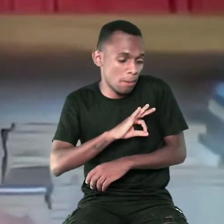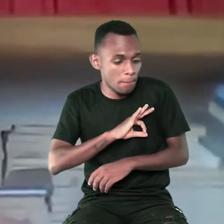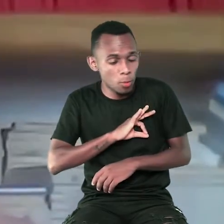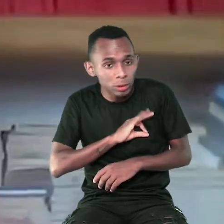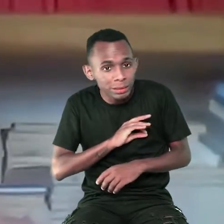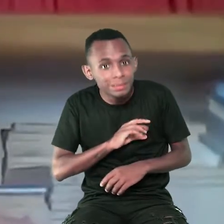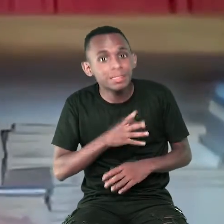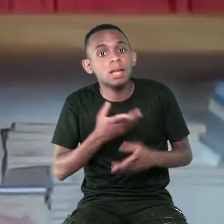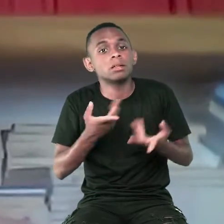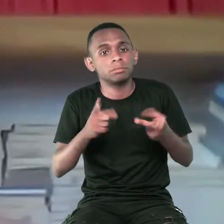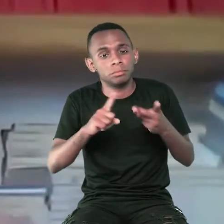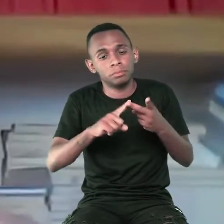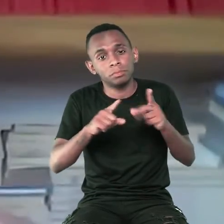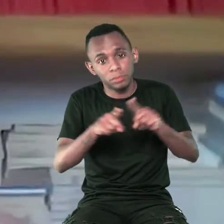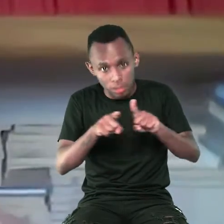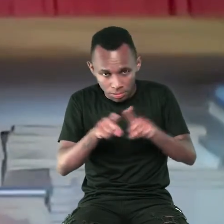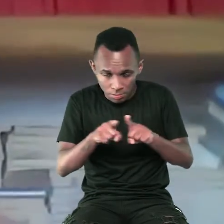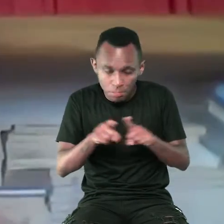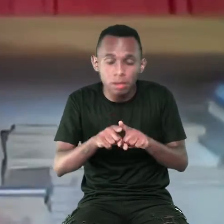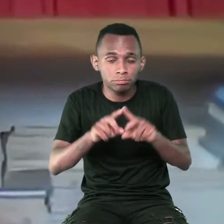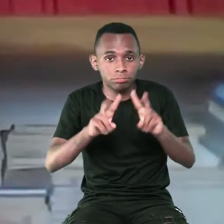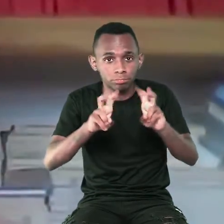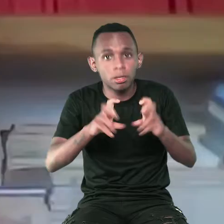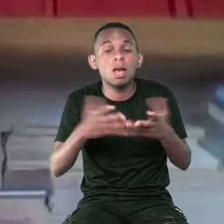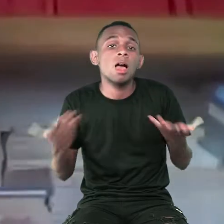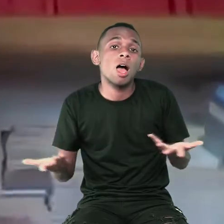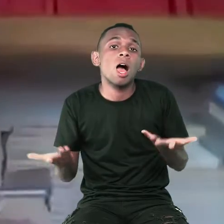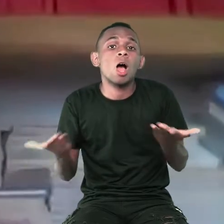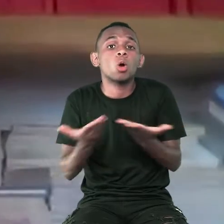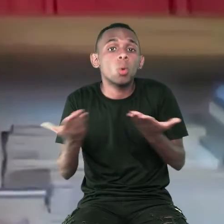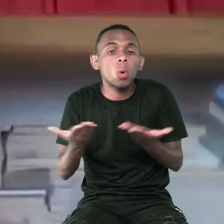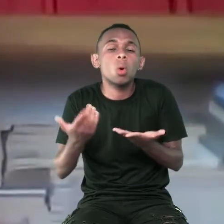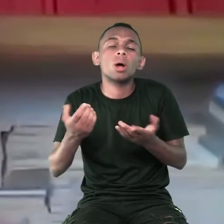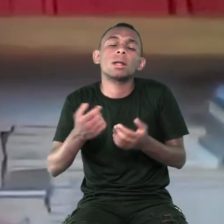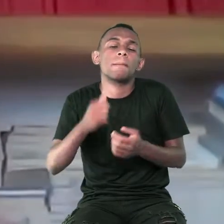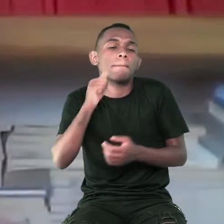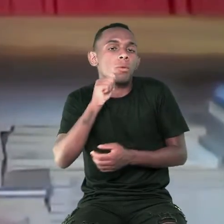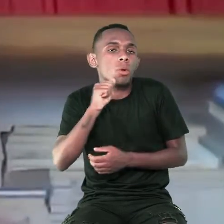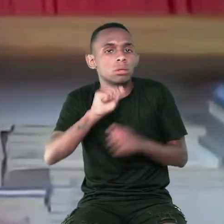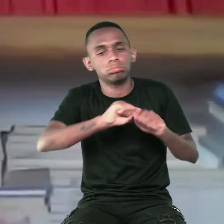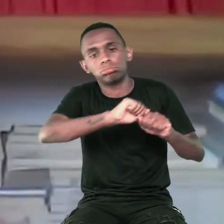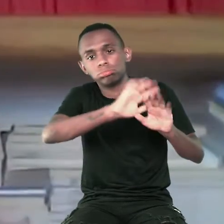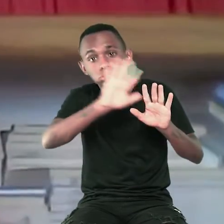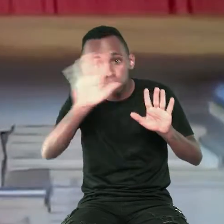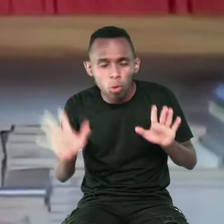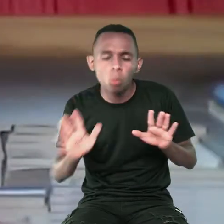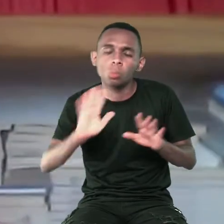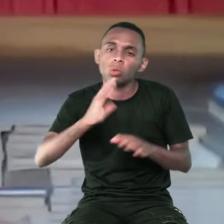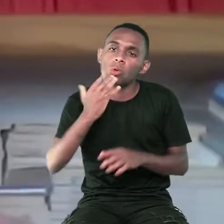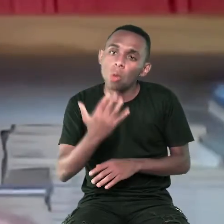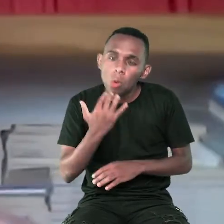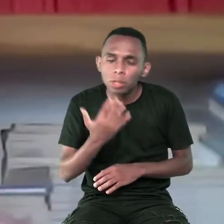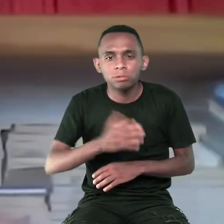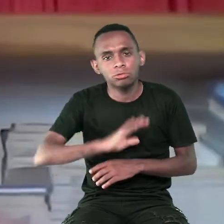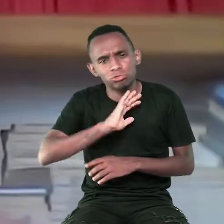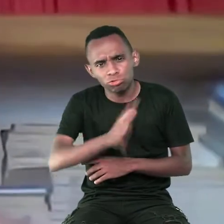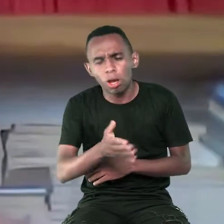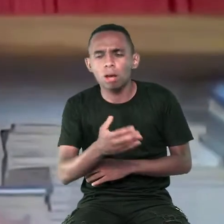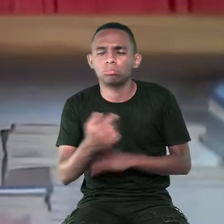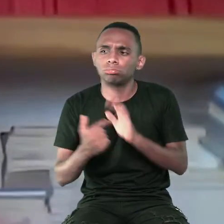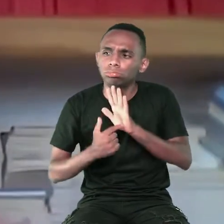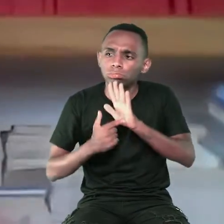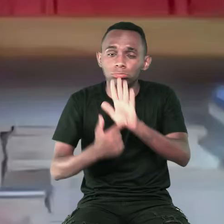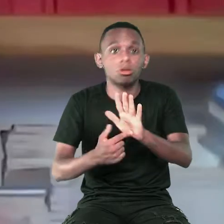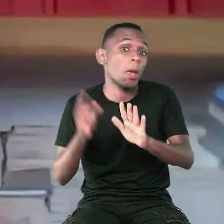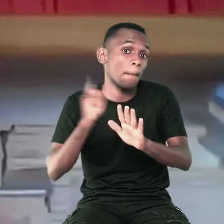os Bandidos Ouvem Vila Lobos, e agora eu estou publicando o Mulheres Arco-Íris, né, que já teve lançamentos aqui